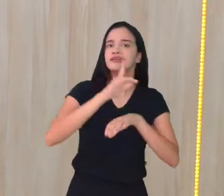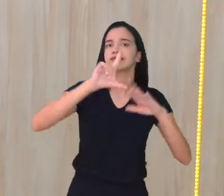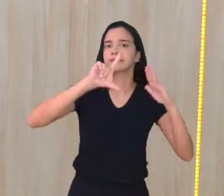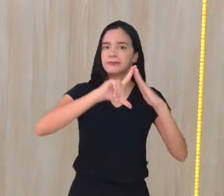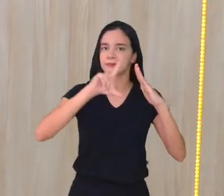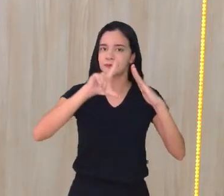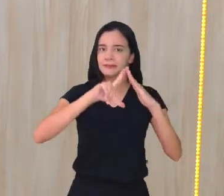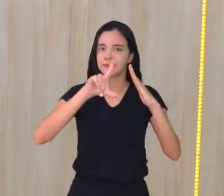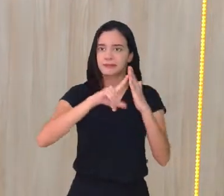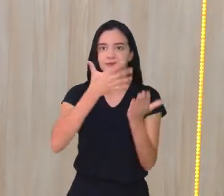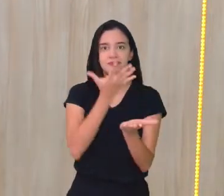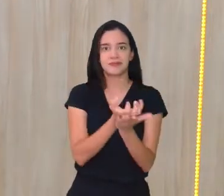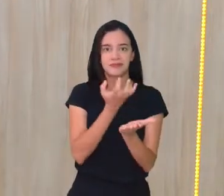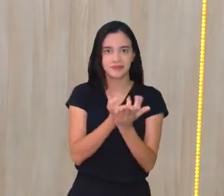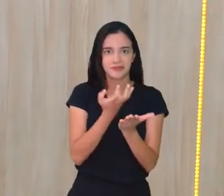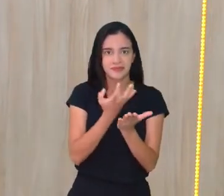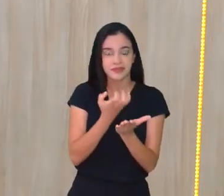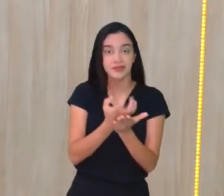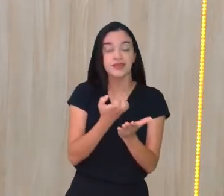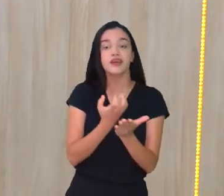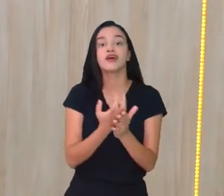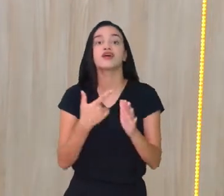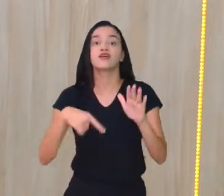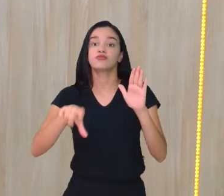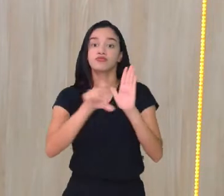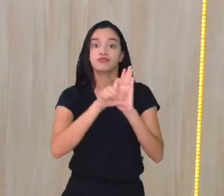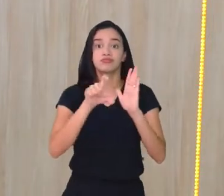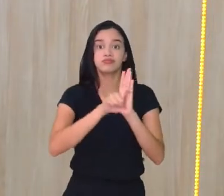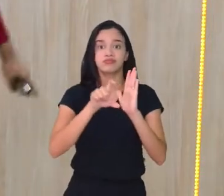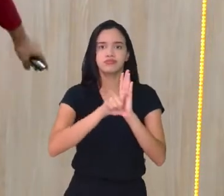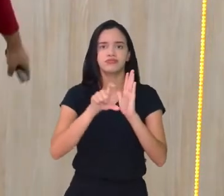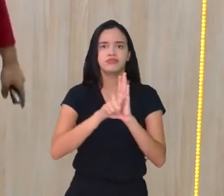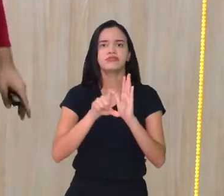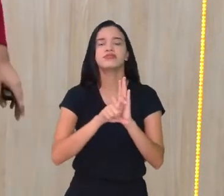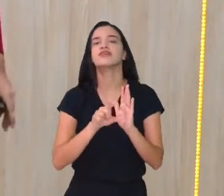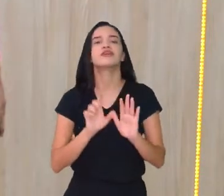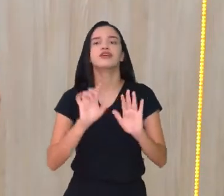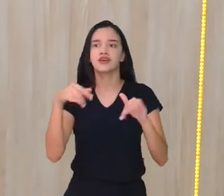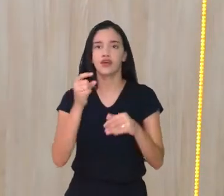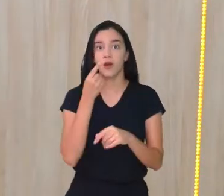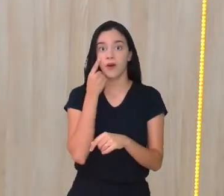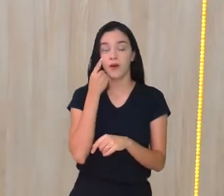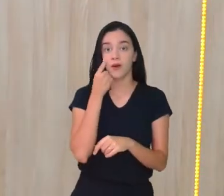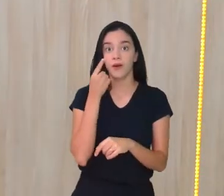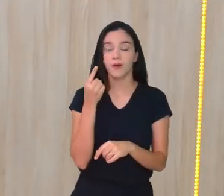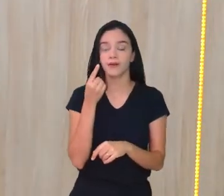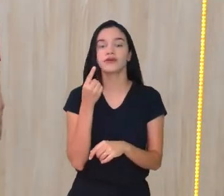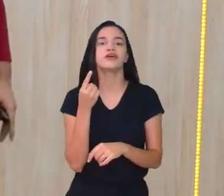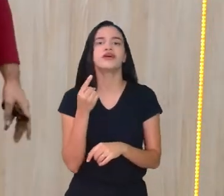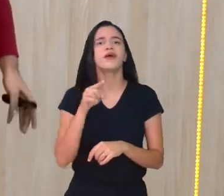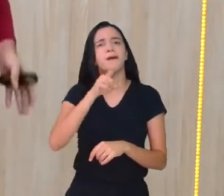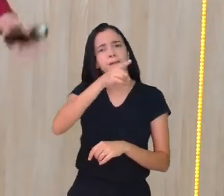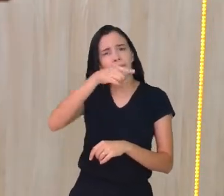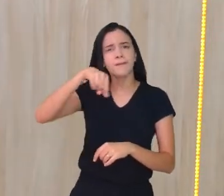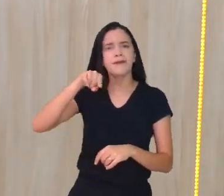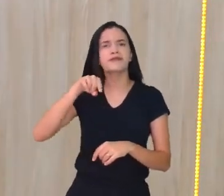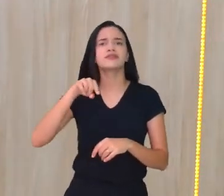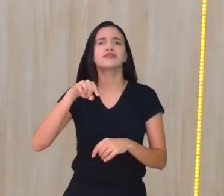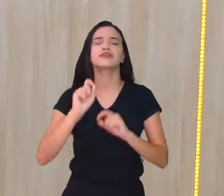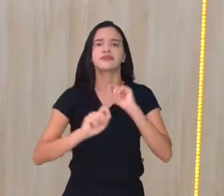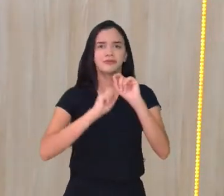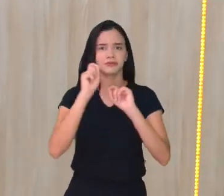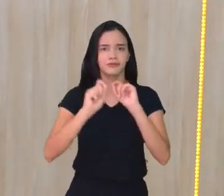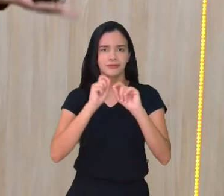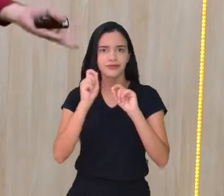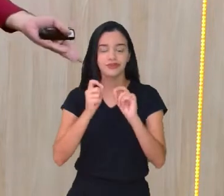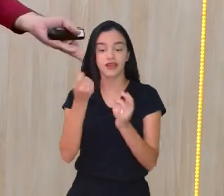Recife, você pegou o leitor de QR Code, posicionou aqui, já jogou você direto à página para você